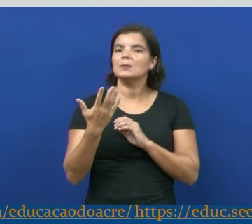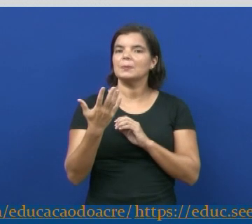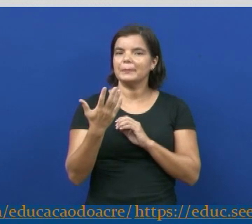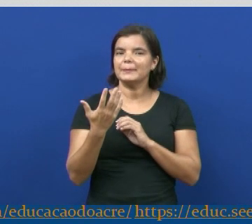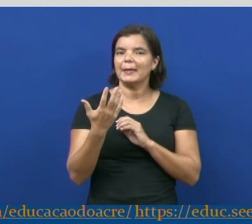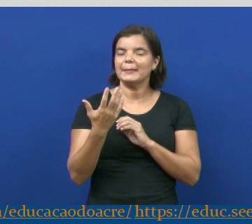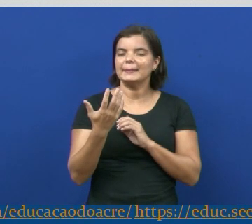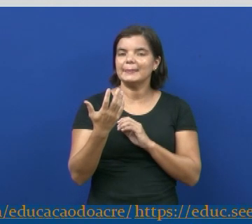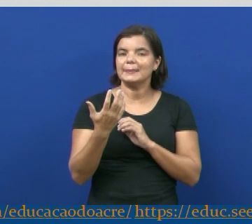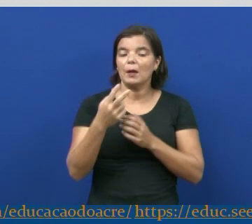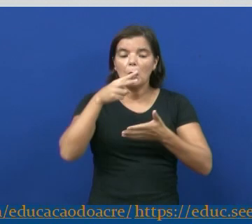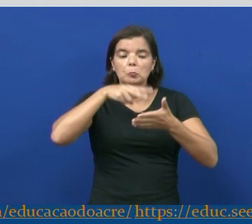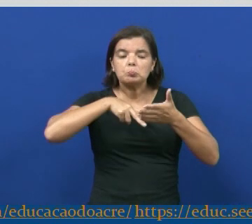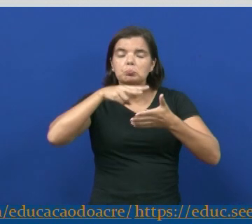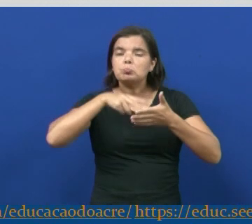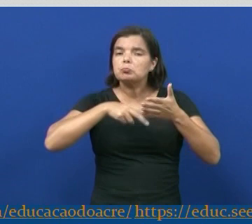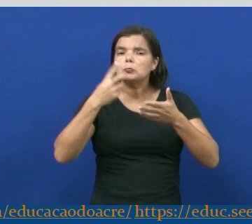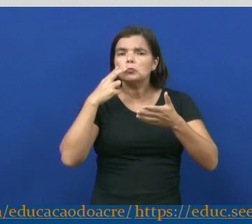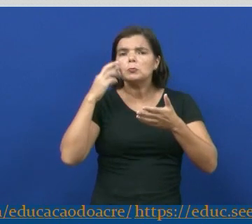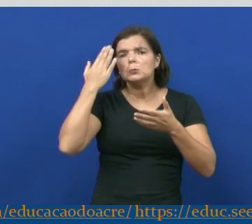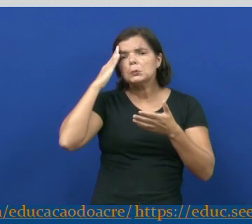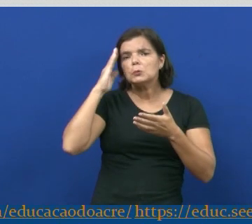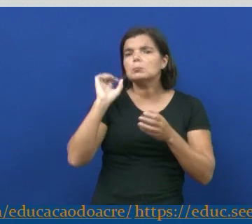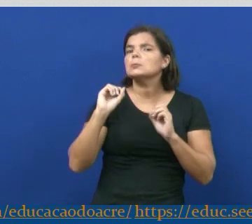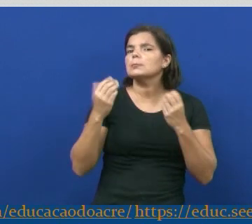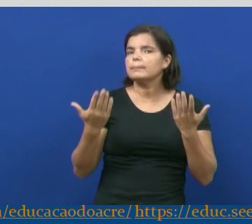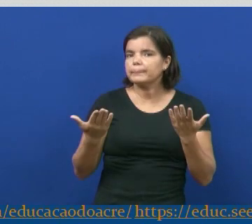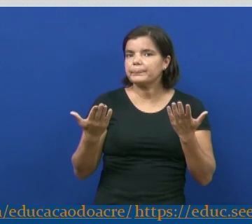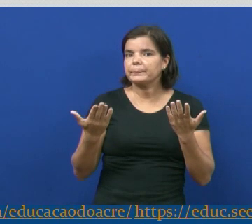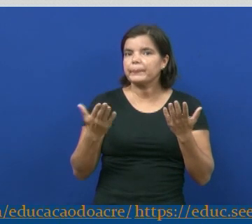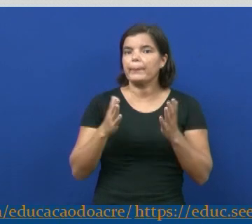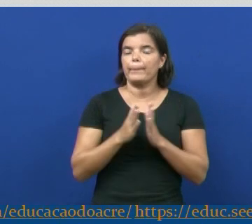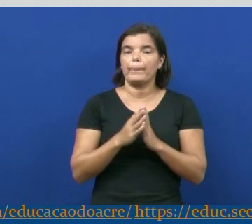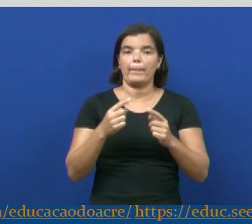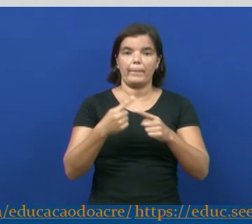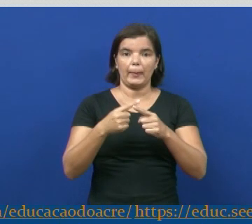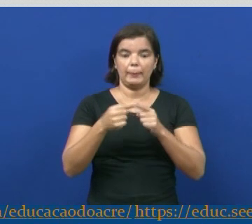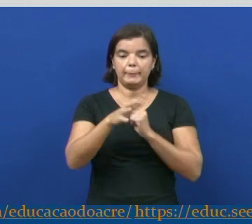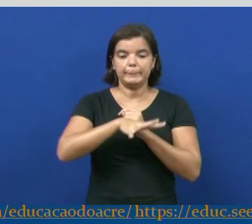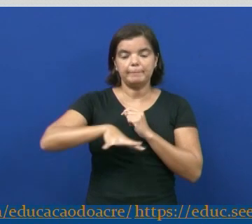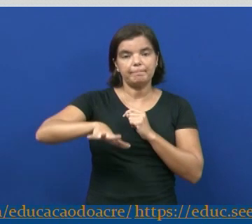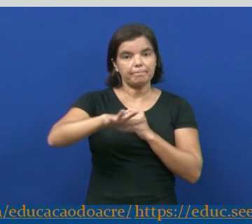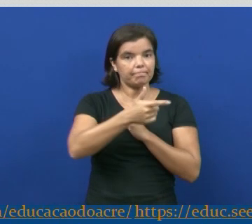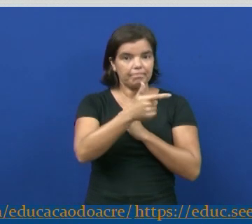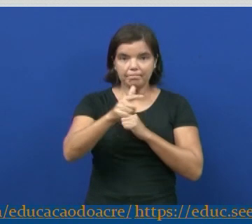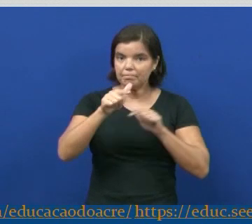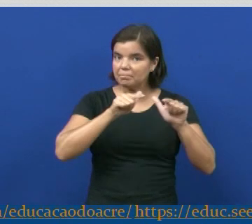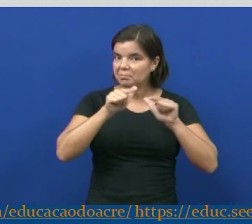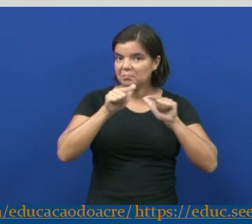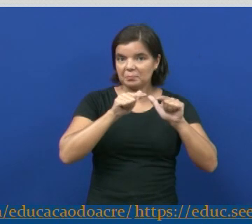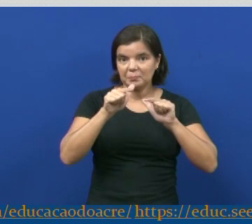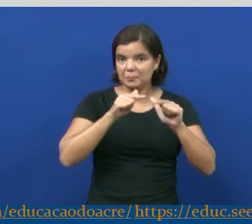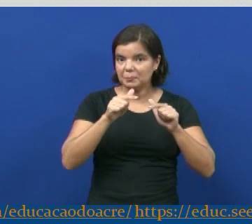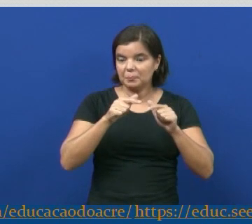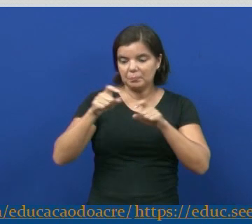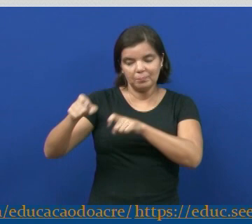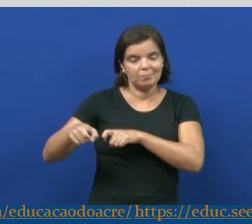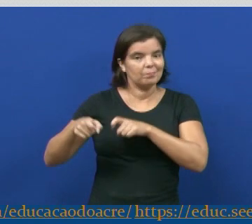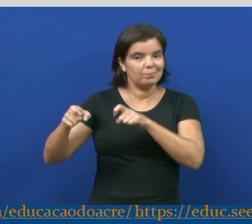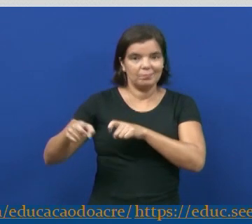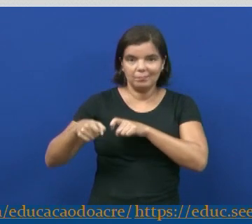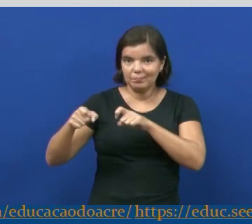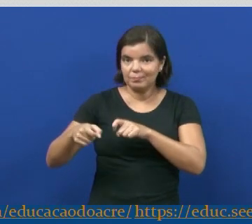nessa charge? Qual a leitura que nós podemos fazer dela? Que, né, a maior parte não tem trabalho mais no